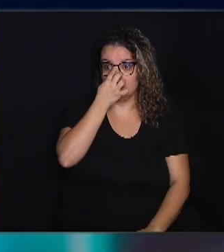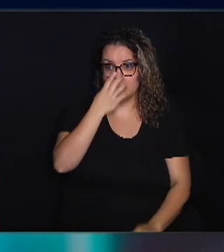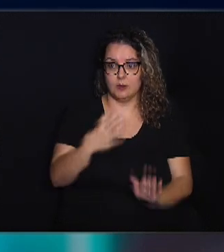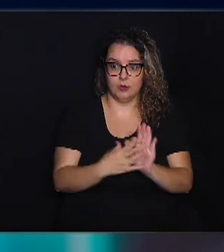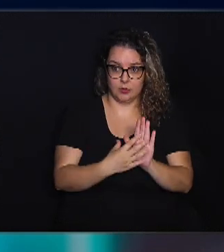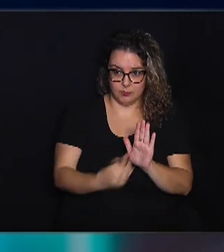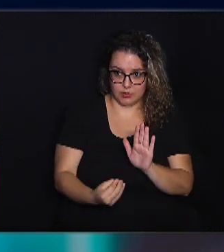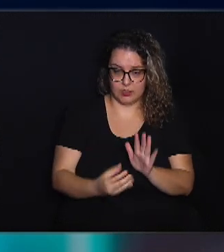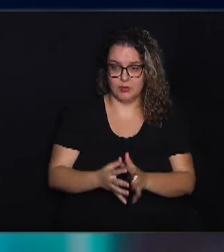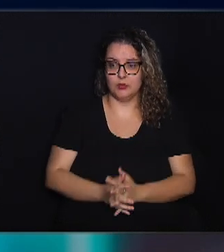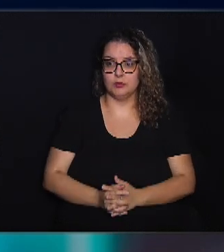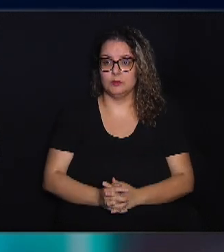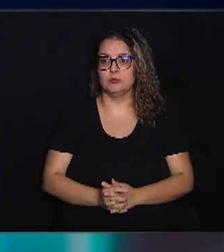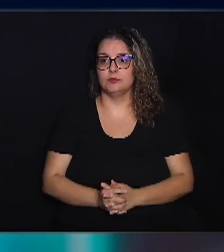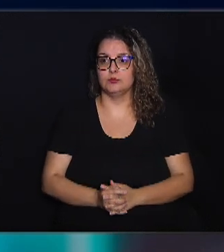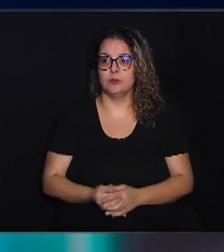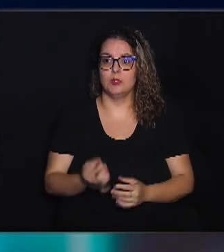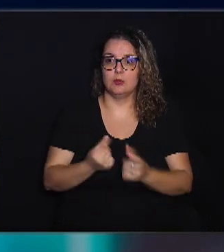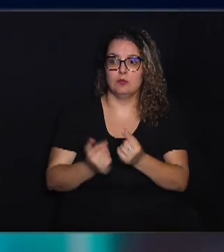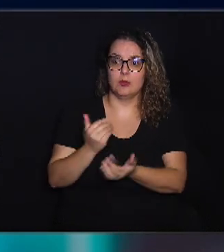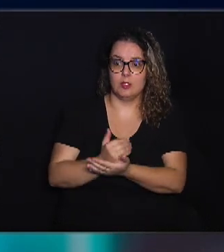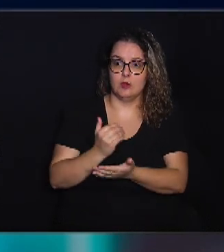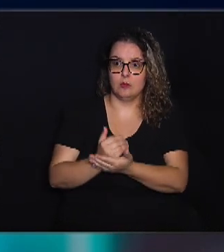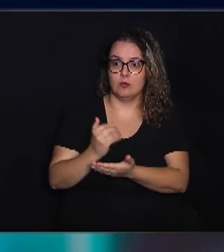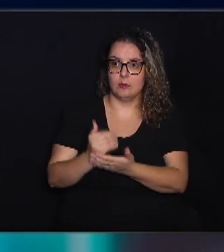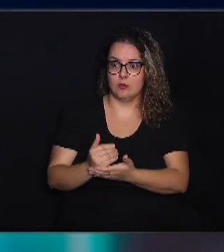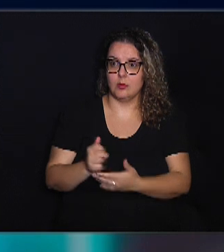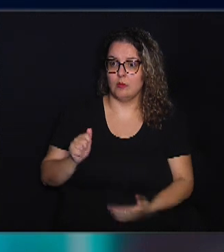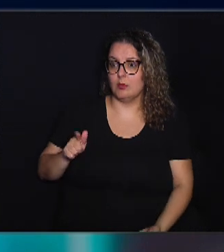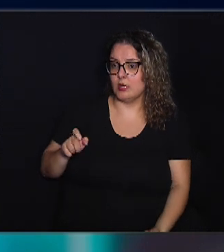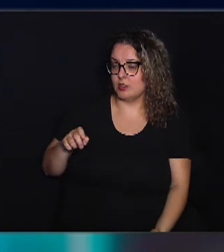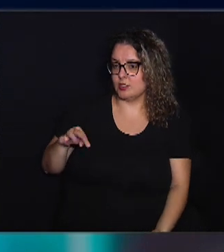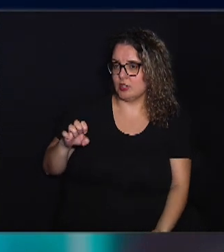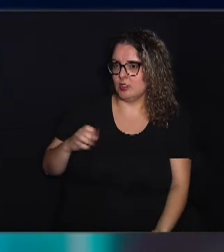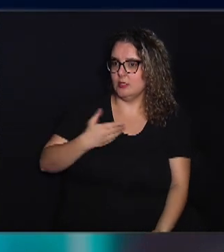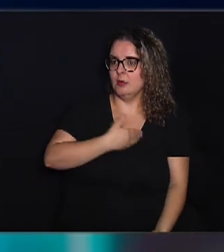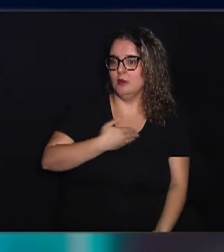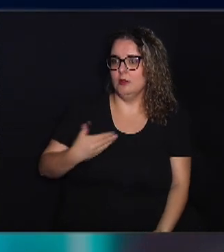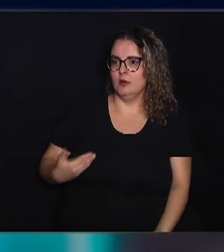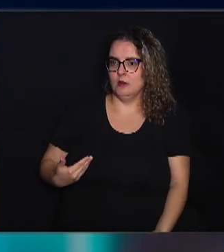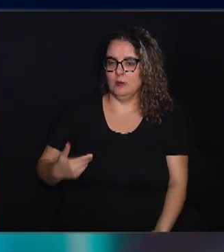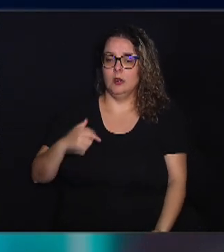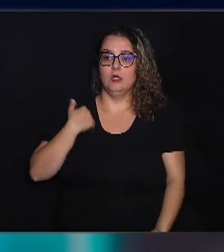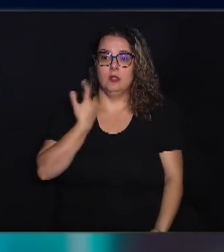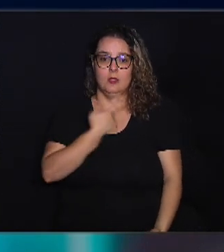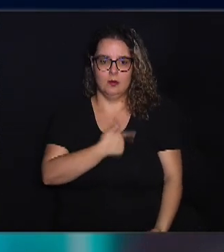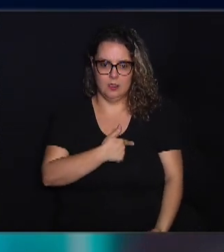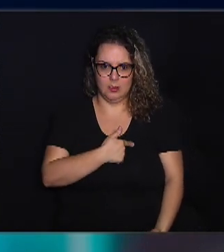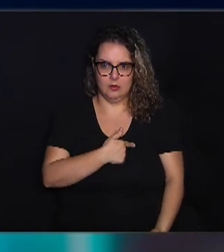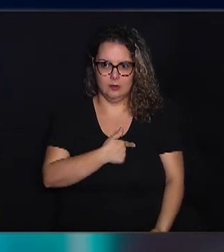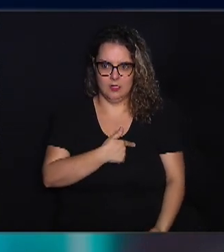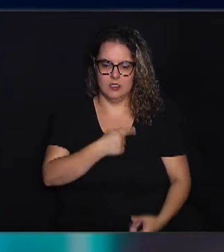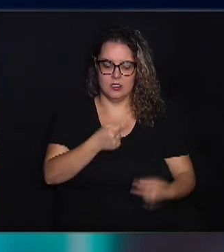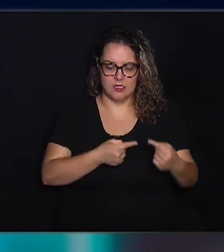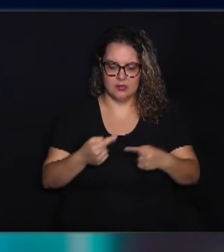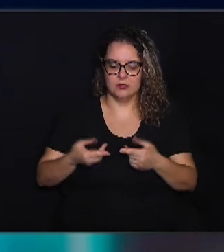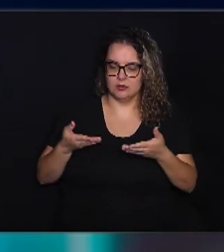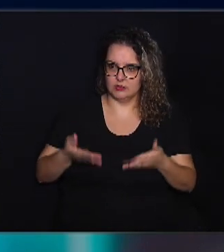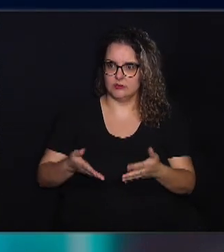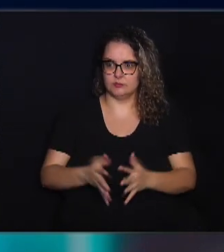modelo de financiamento para um agente público. Então, a nossa discussão